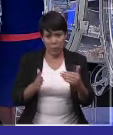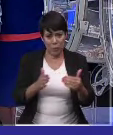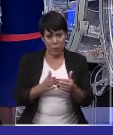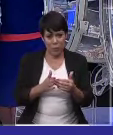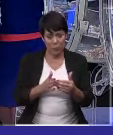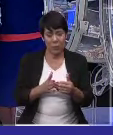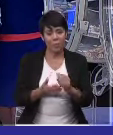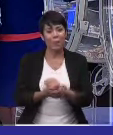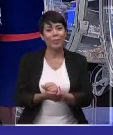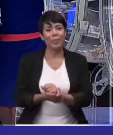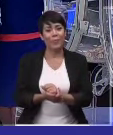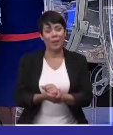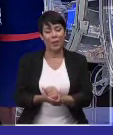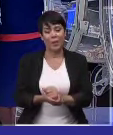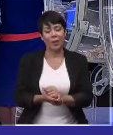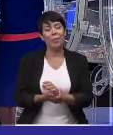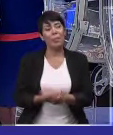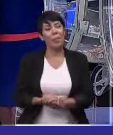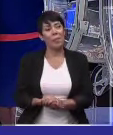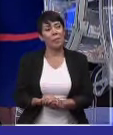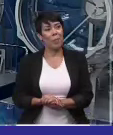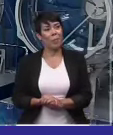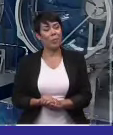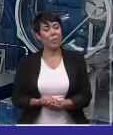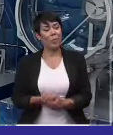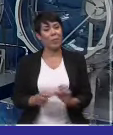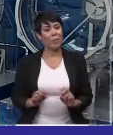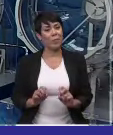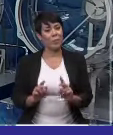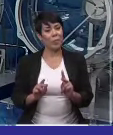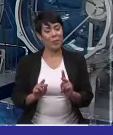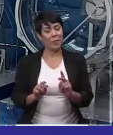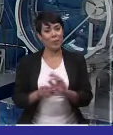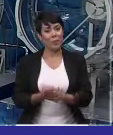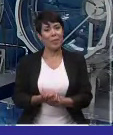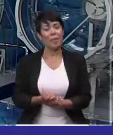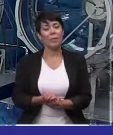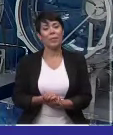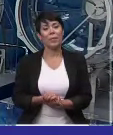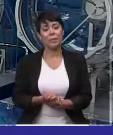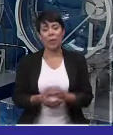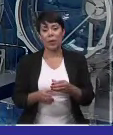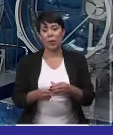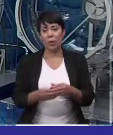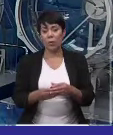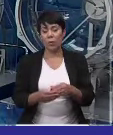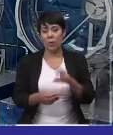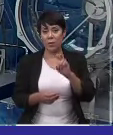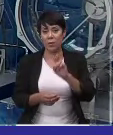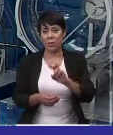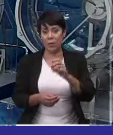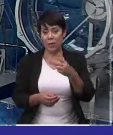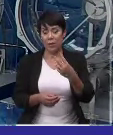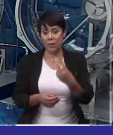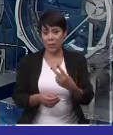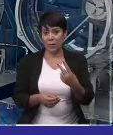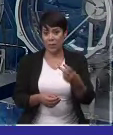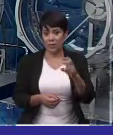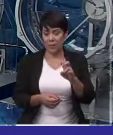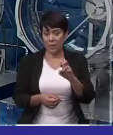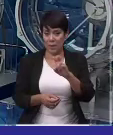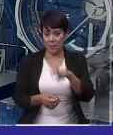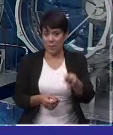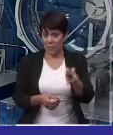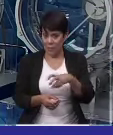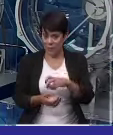Deus e Dinalva de Assunção. Muito bem. Este é o concurso número 5.225